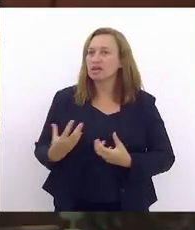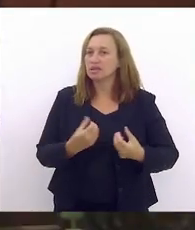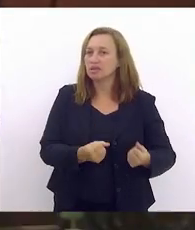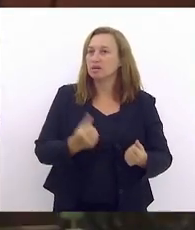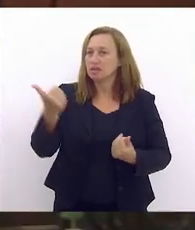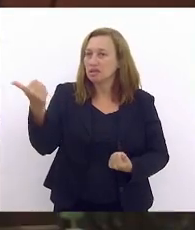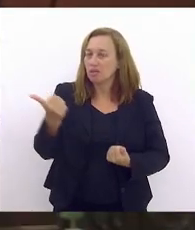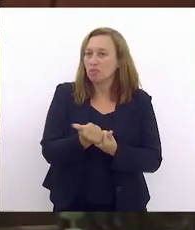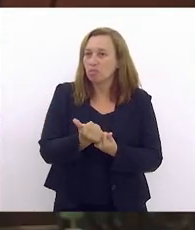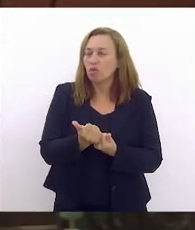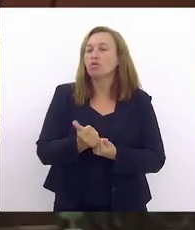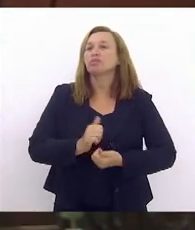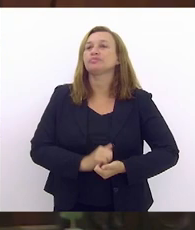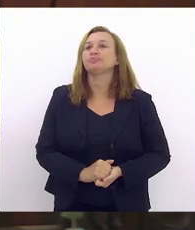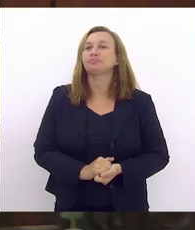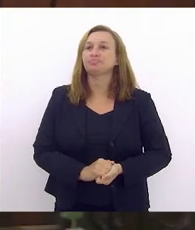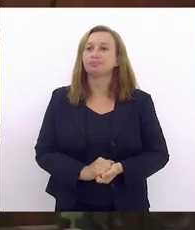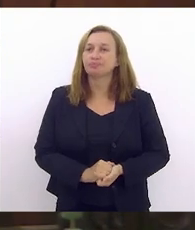apoio da subvenção